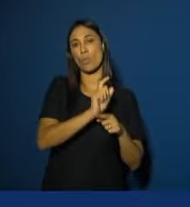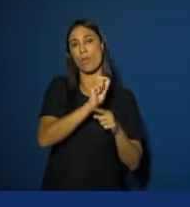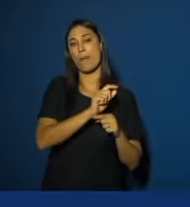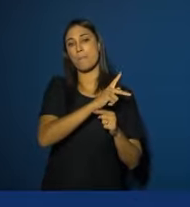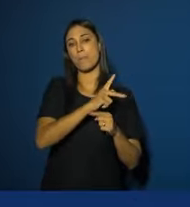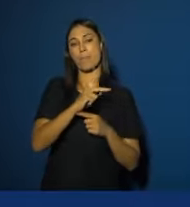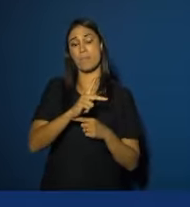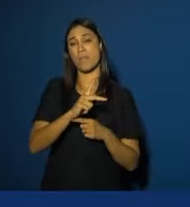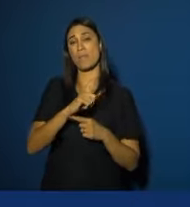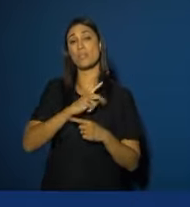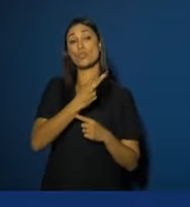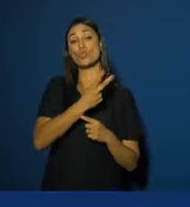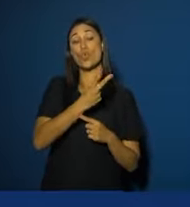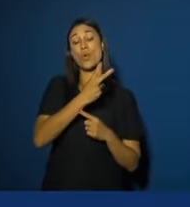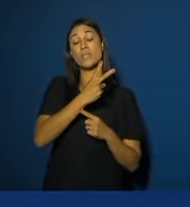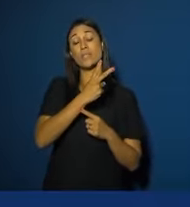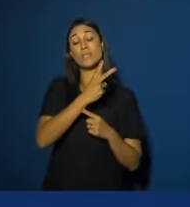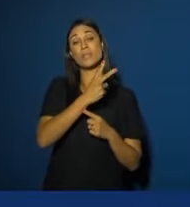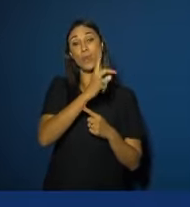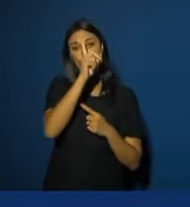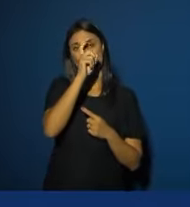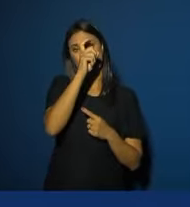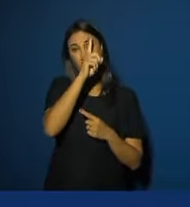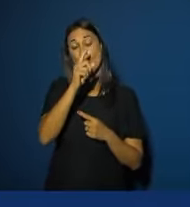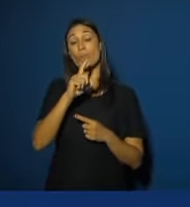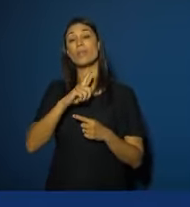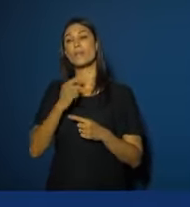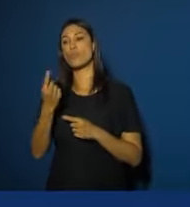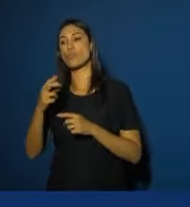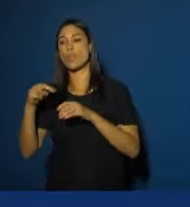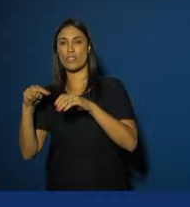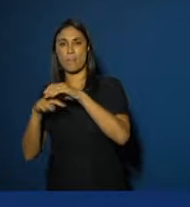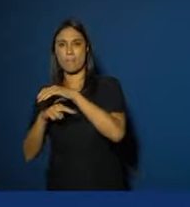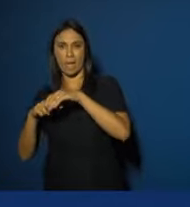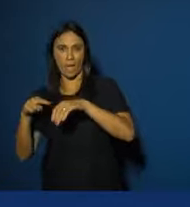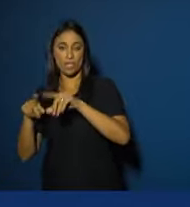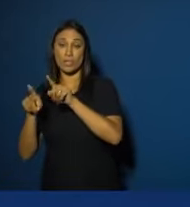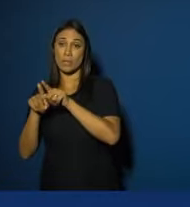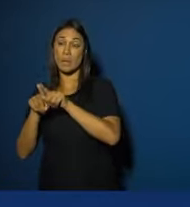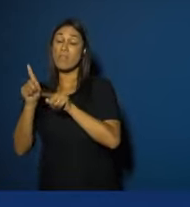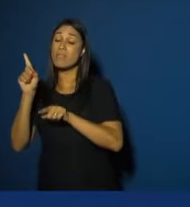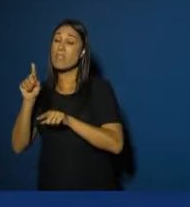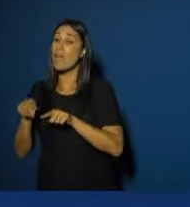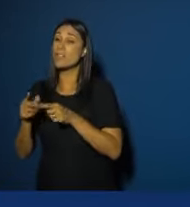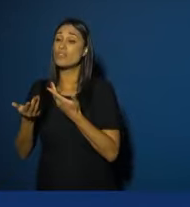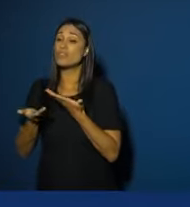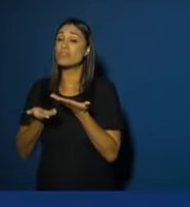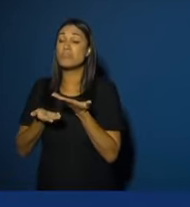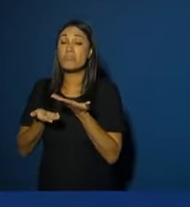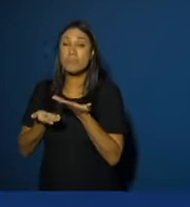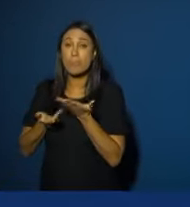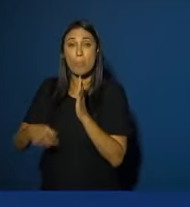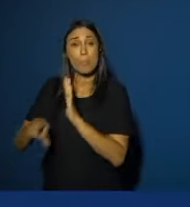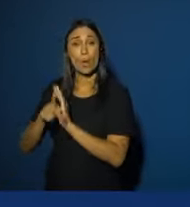1 serviço, que é de imagem, em 11 hospitais públicos, serviço